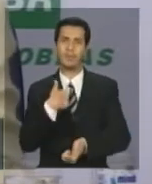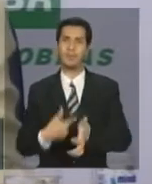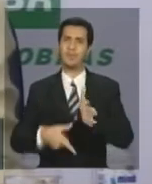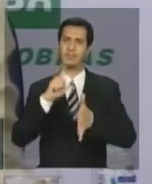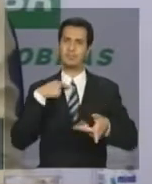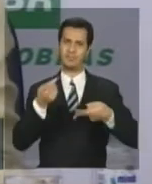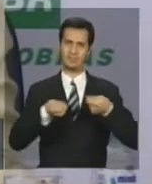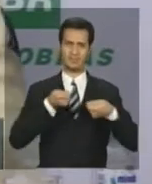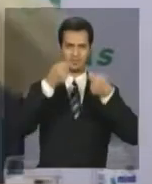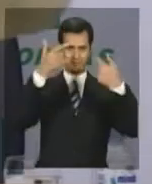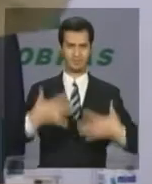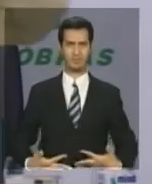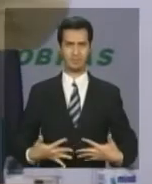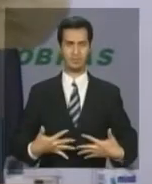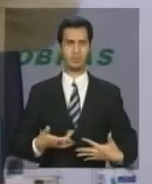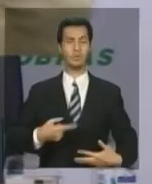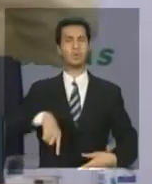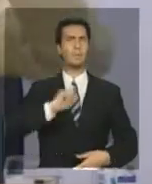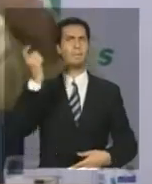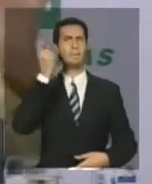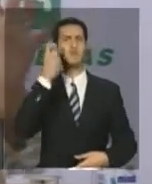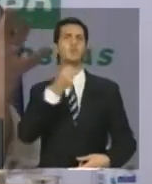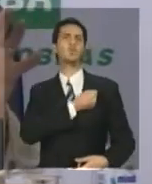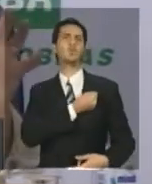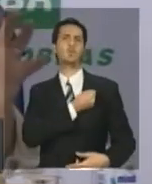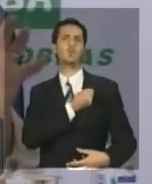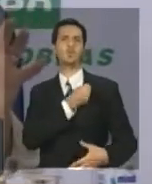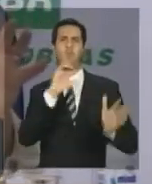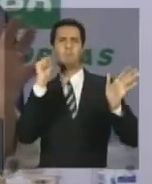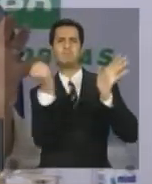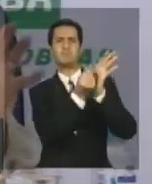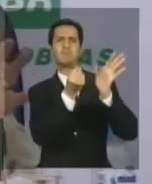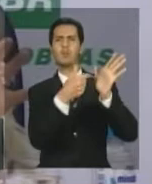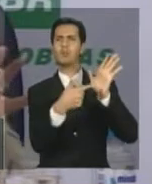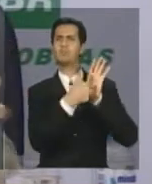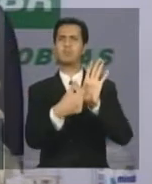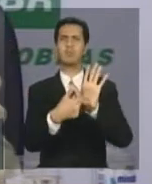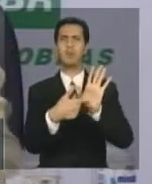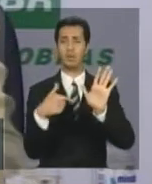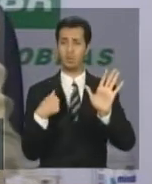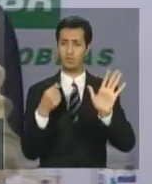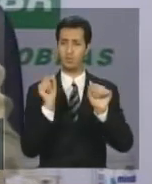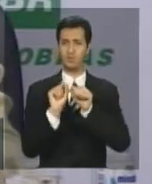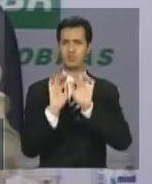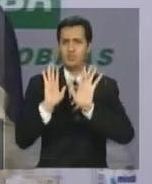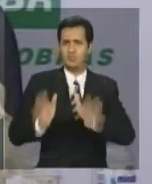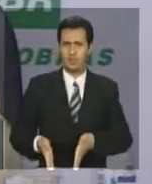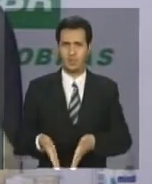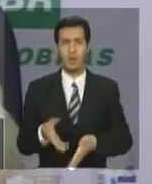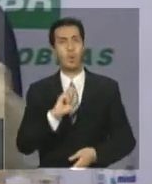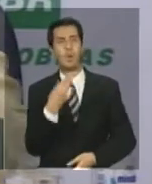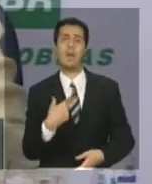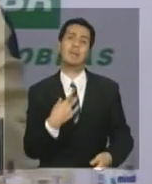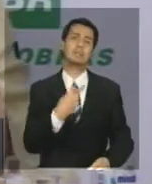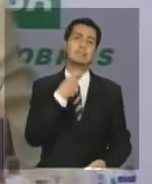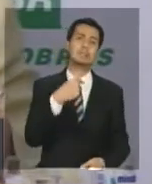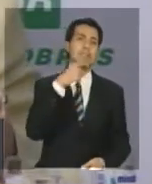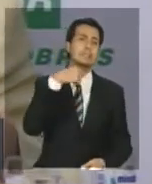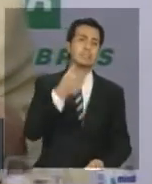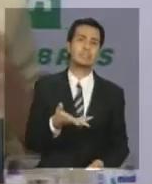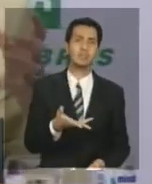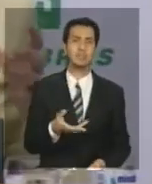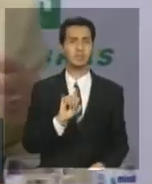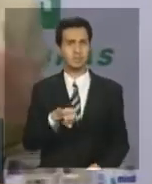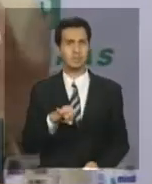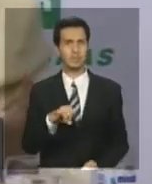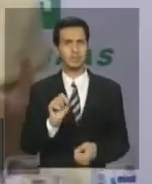com a Cláudia. A gente não pega um número, põe um número e depois diz assim, e eu fiz, e eu não fiz. Se você fez